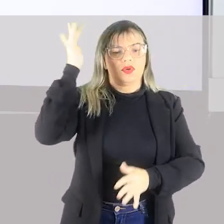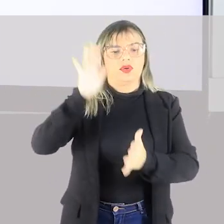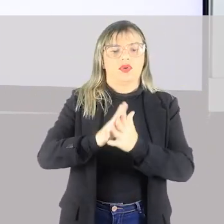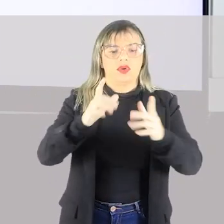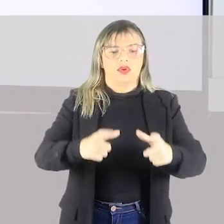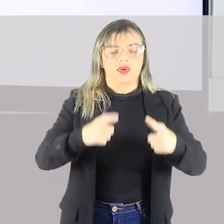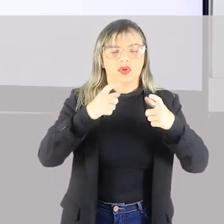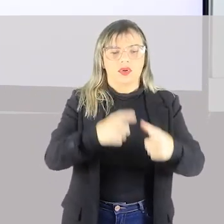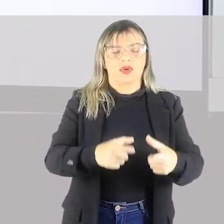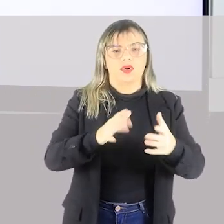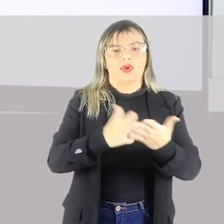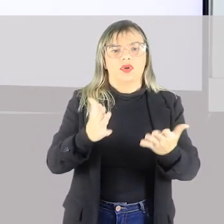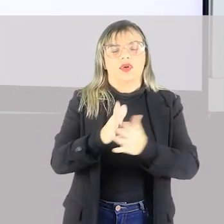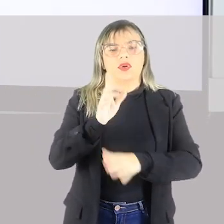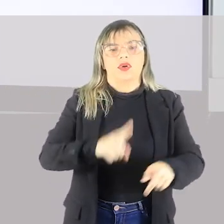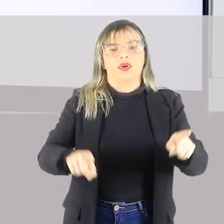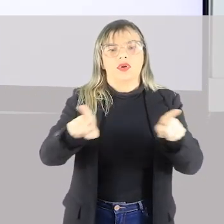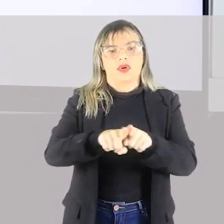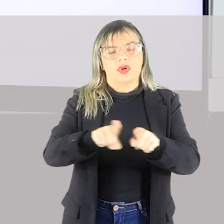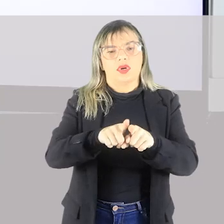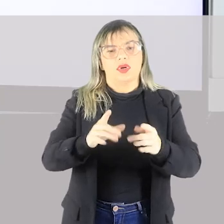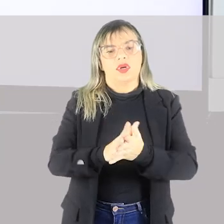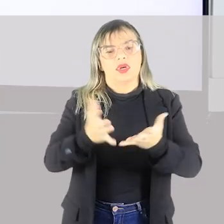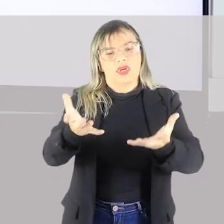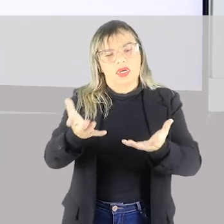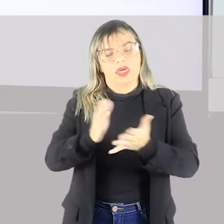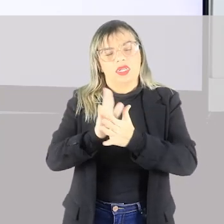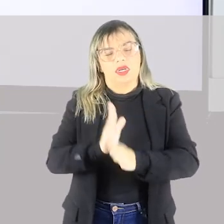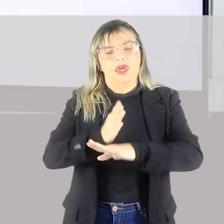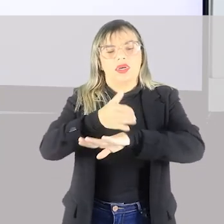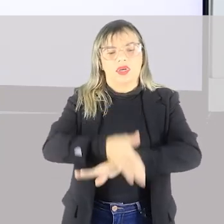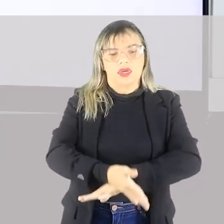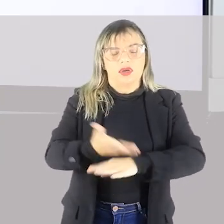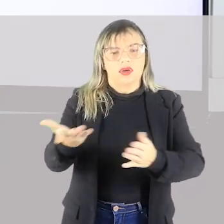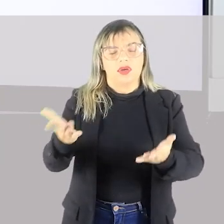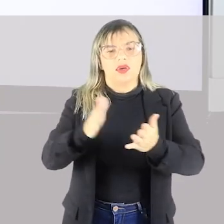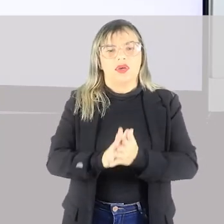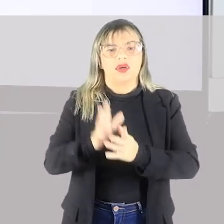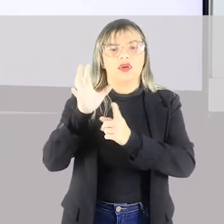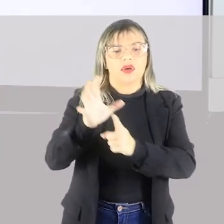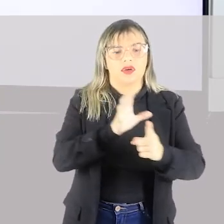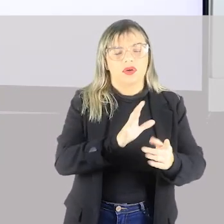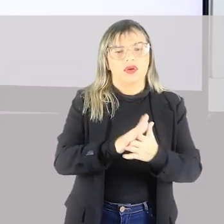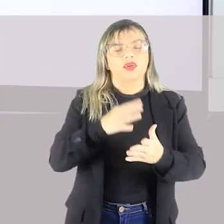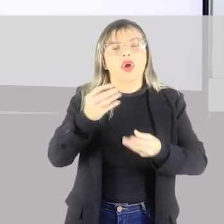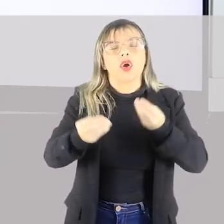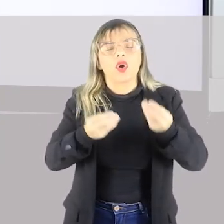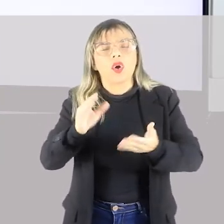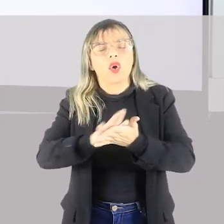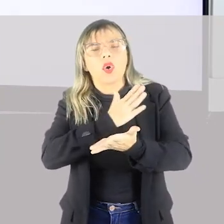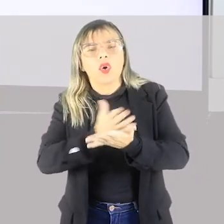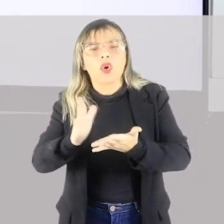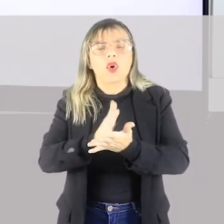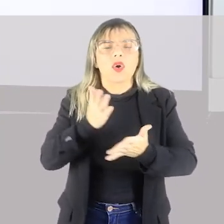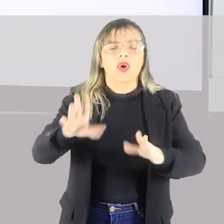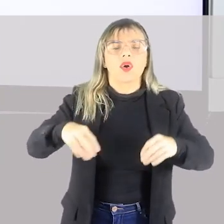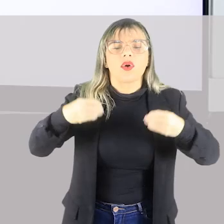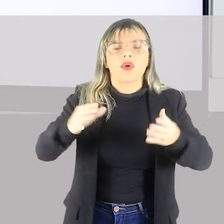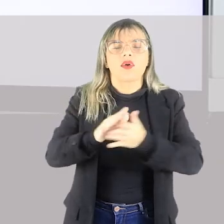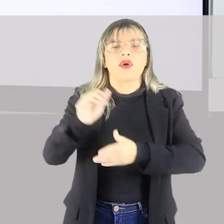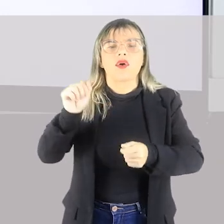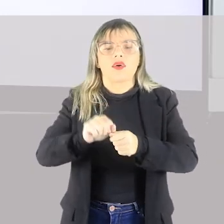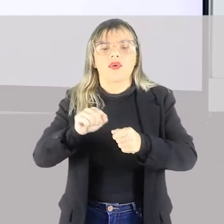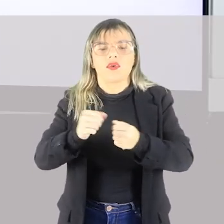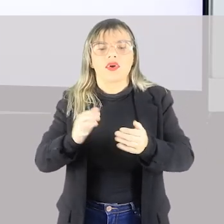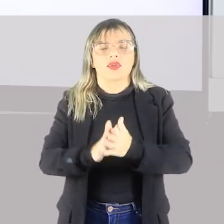naquela região a também se interarem, participarem, influenciarem de alguma forma naquilo que está sendo realizado